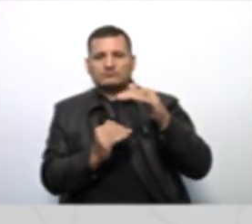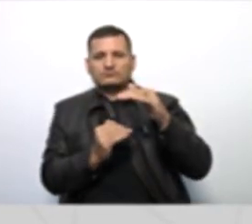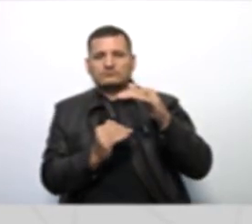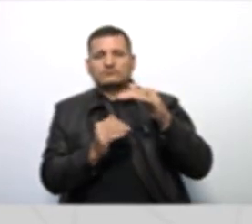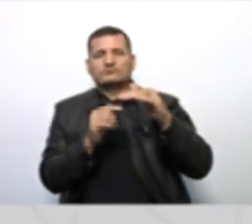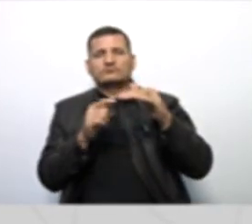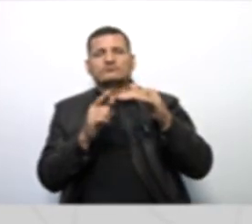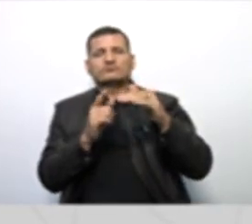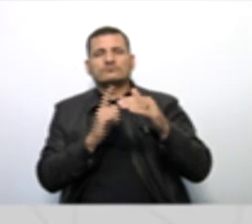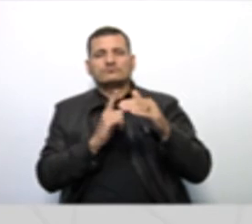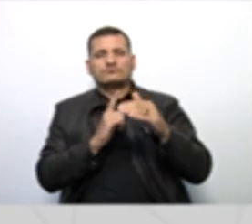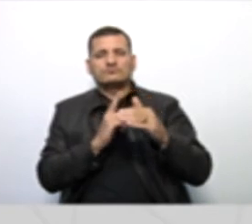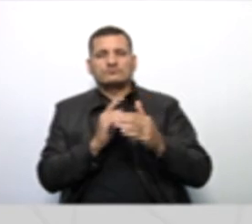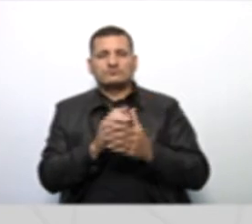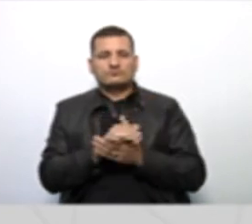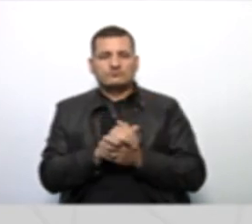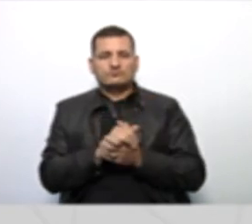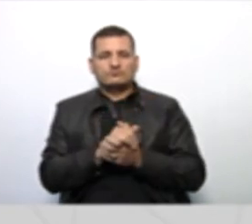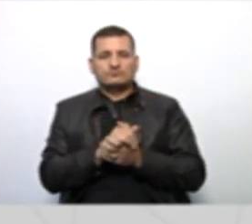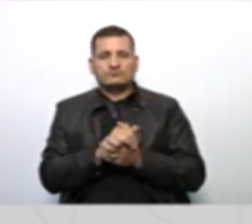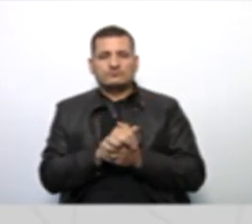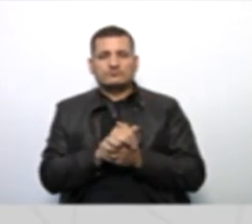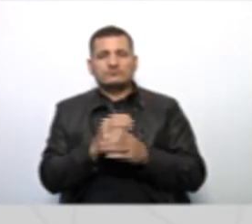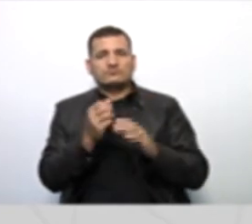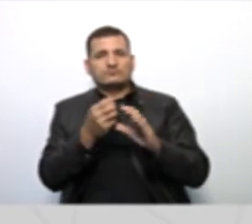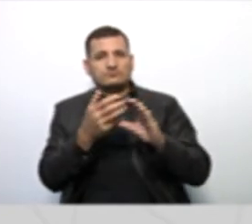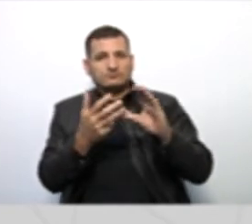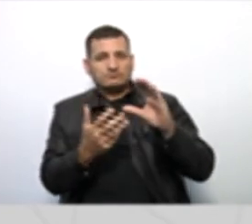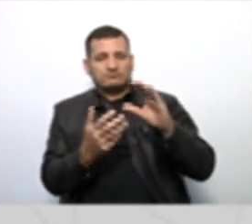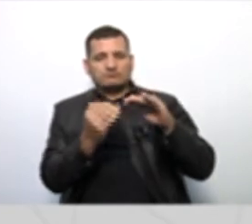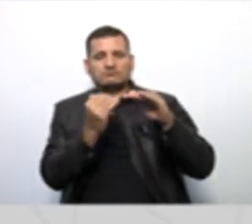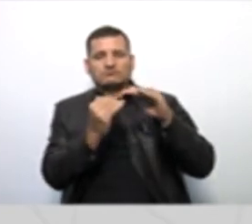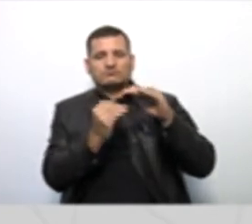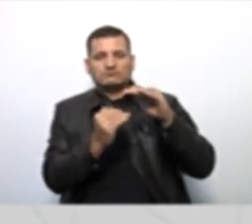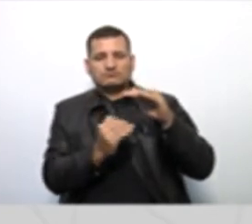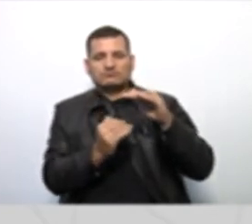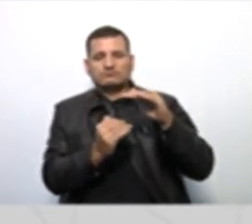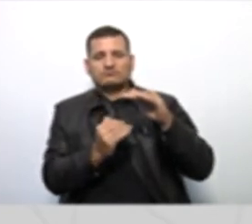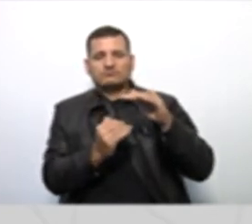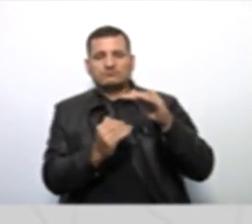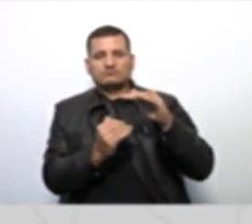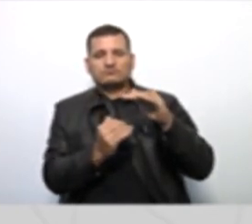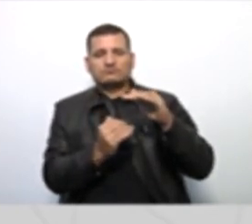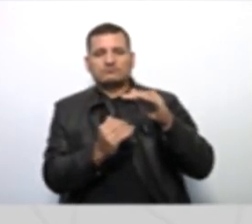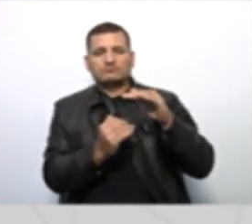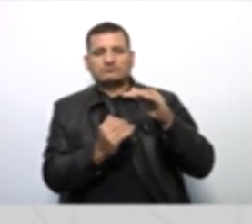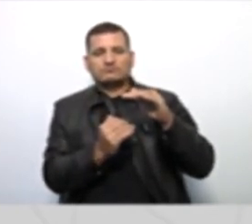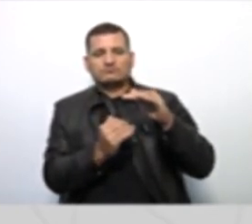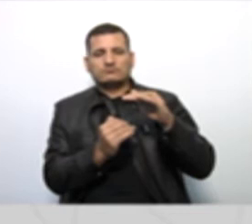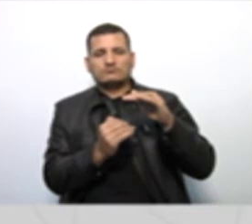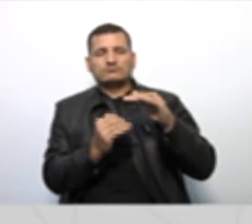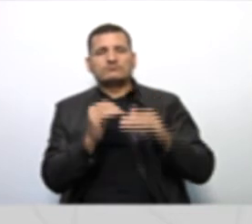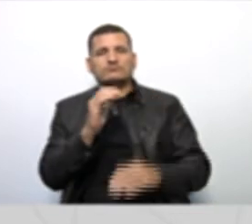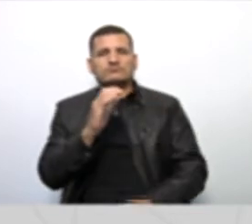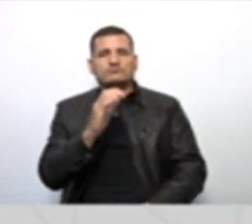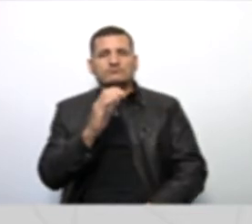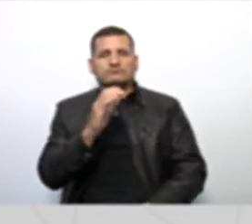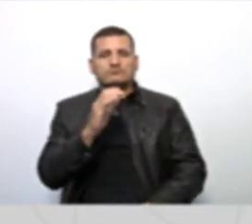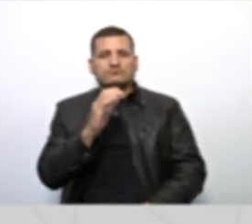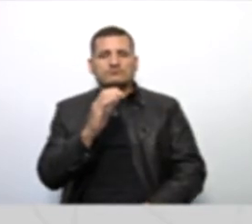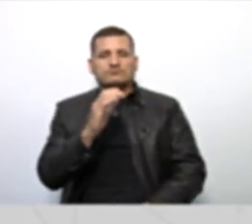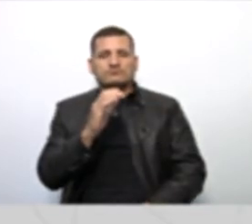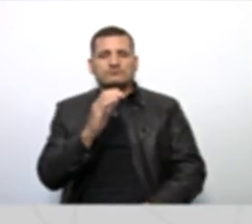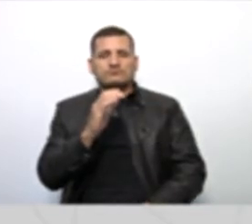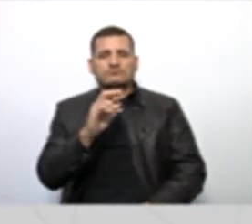tem reads, que são as propriedades, que podem ser seus próprios strings.